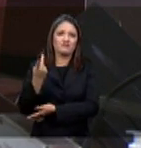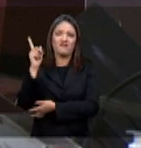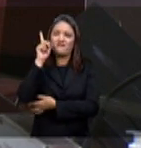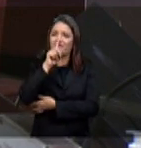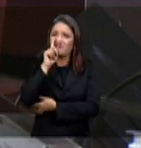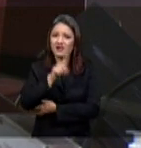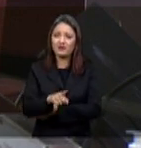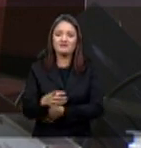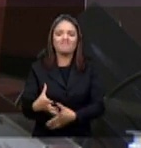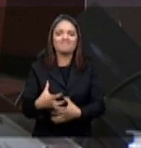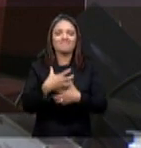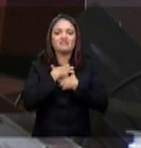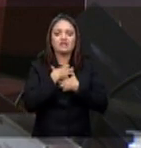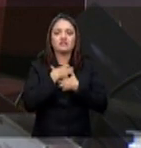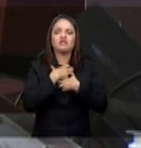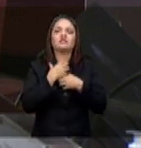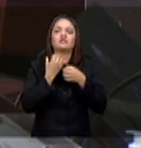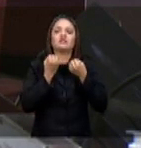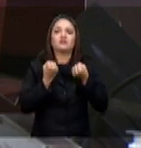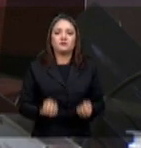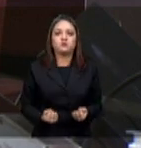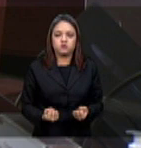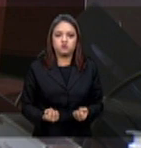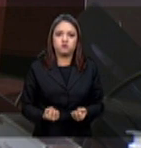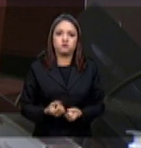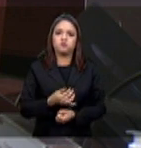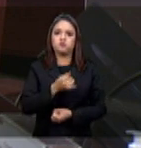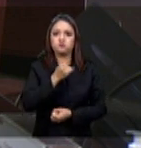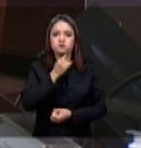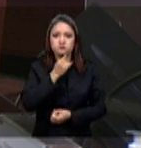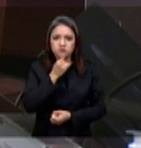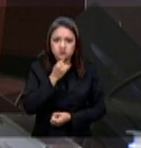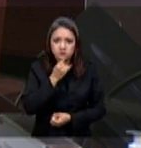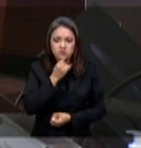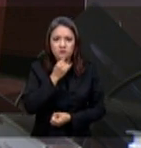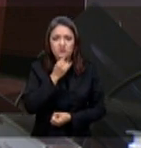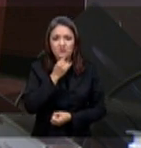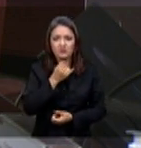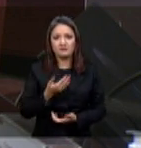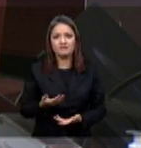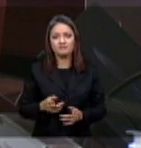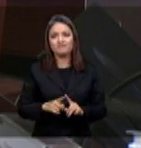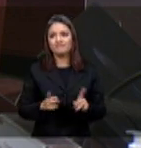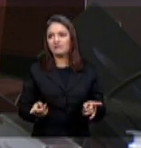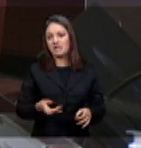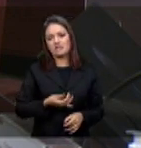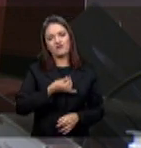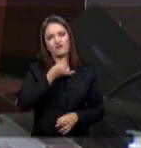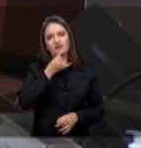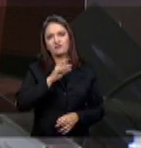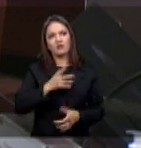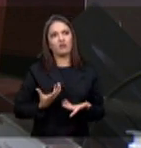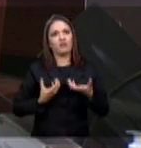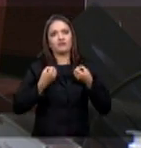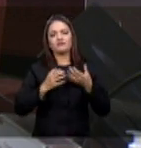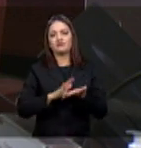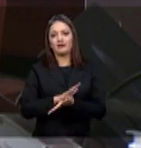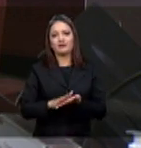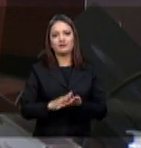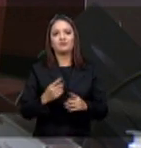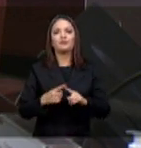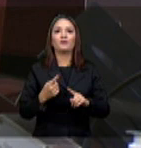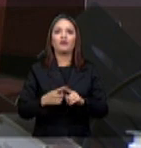e Sá desgraçadamente eu não seja não chega a ser surpreendente porque a impunidade